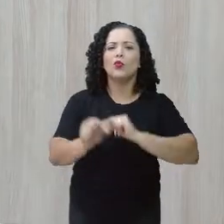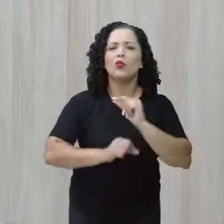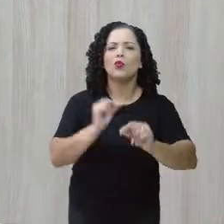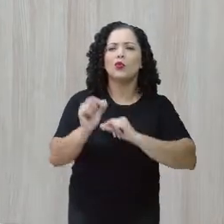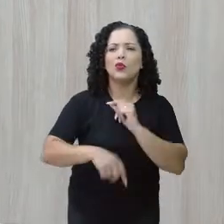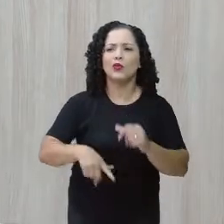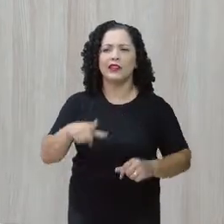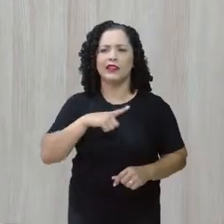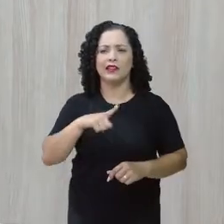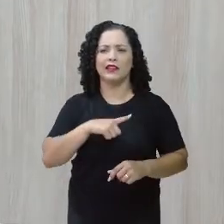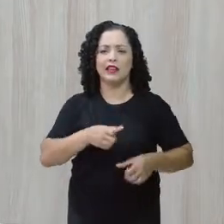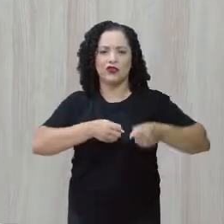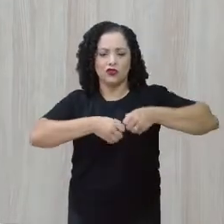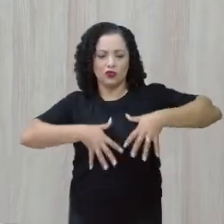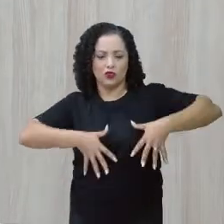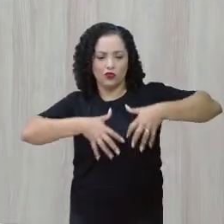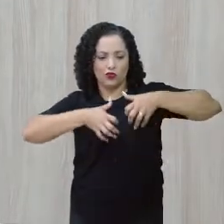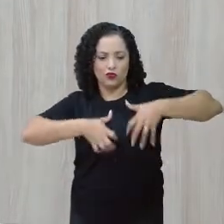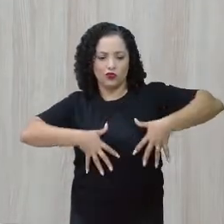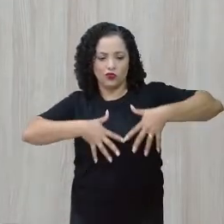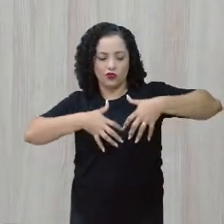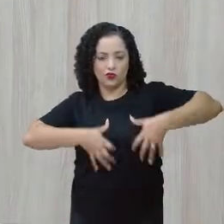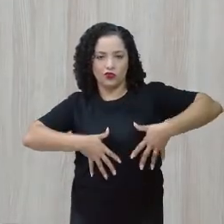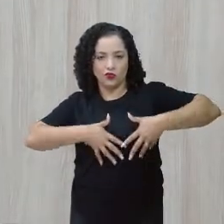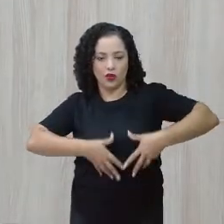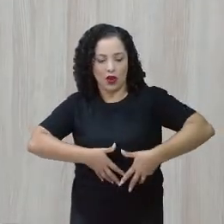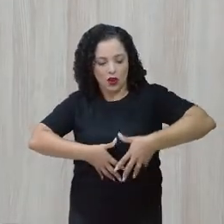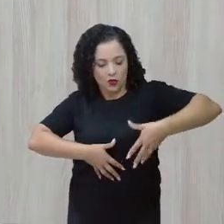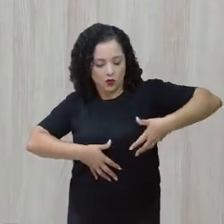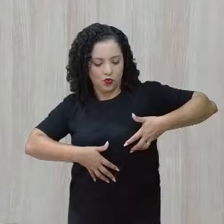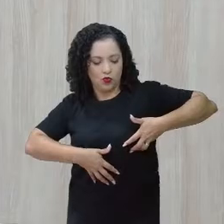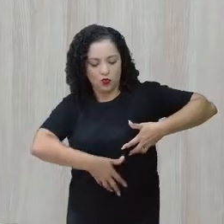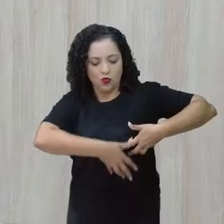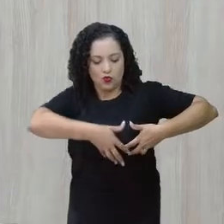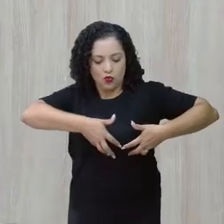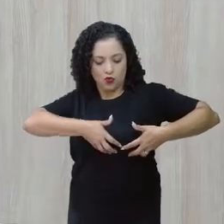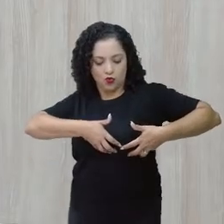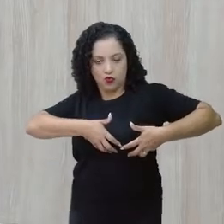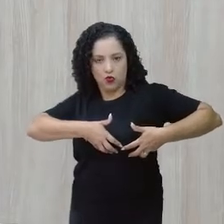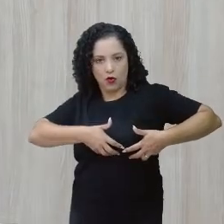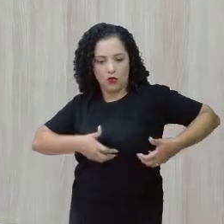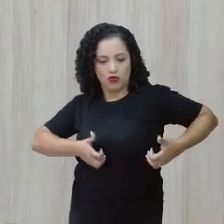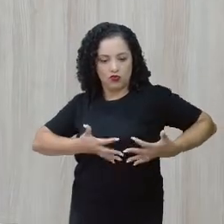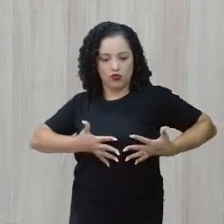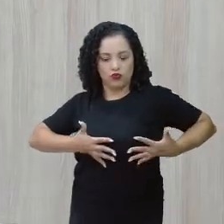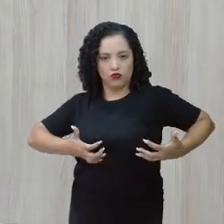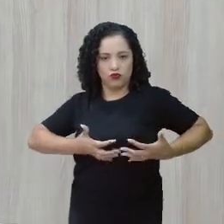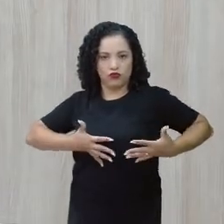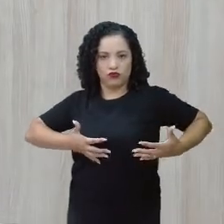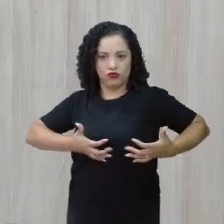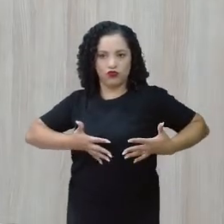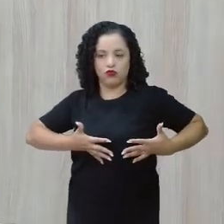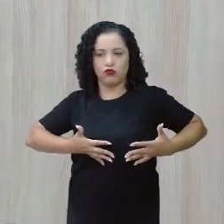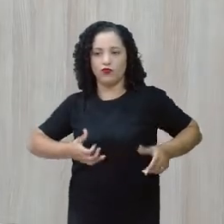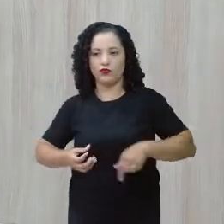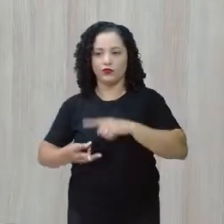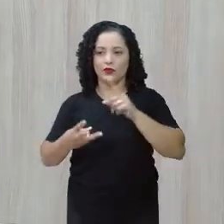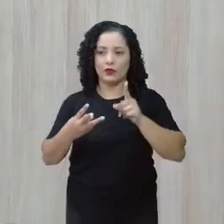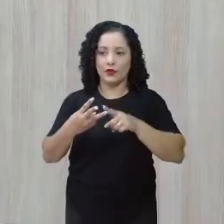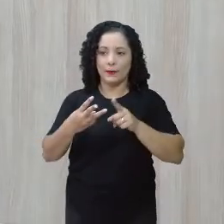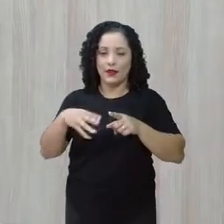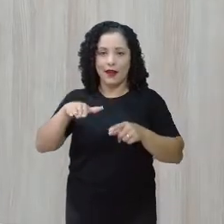ramificaçõezinhas que vão estar presas a alguma parede lá do ventrículo e vai ajudar a impulsionar, certo? E a válvula